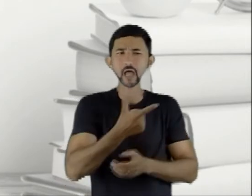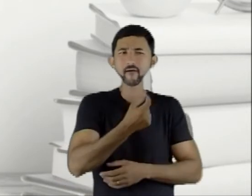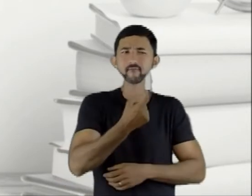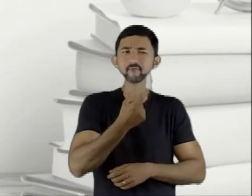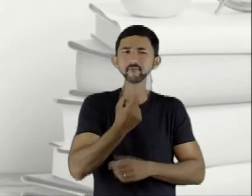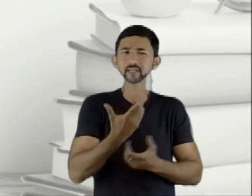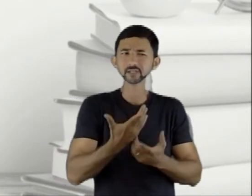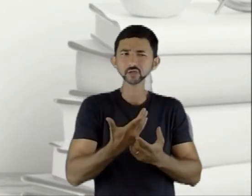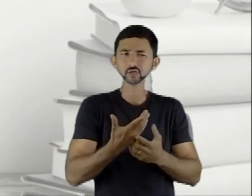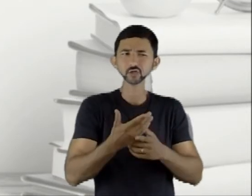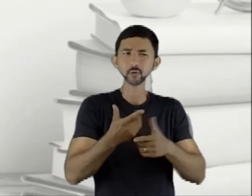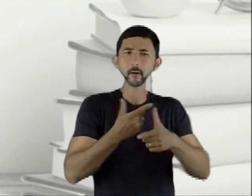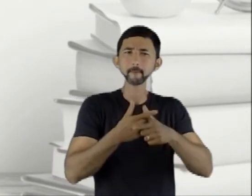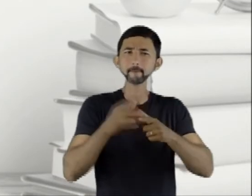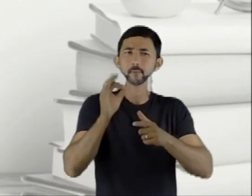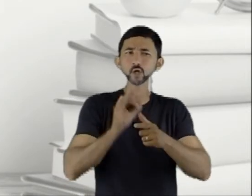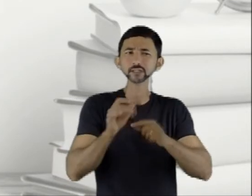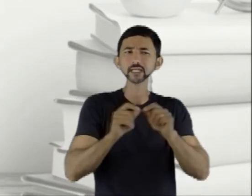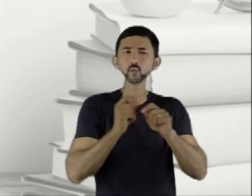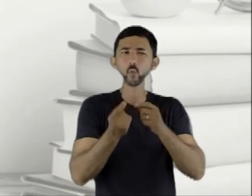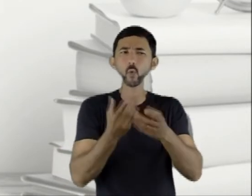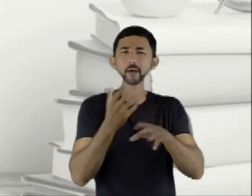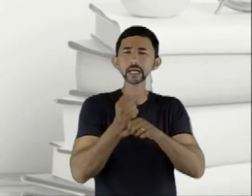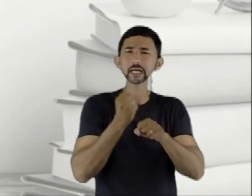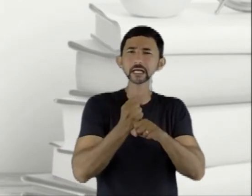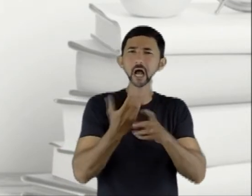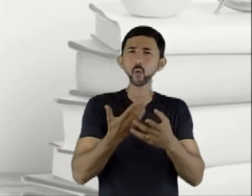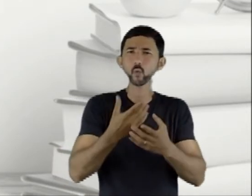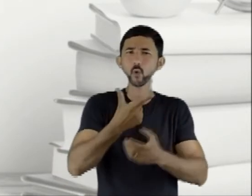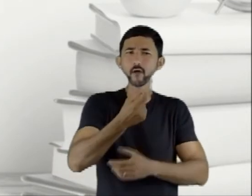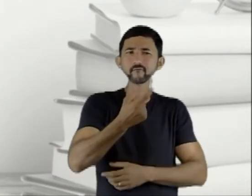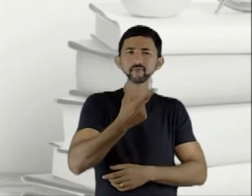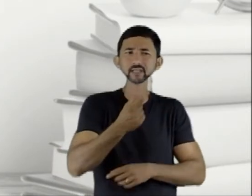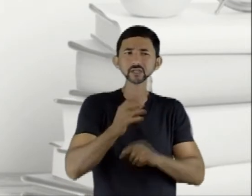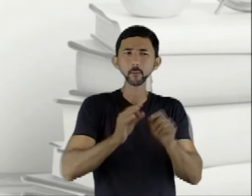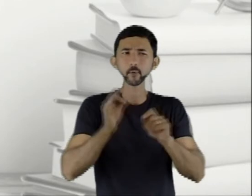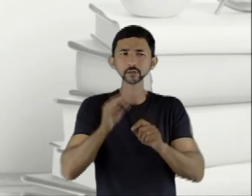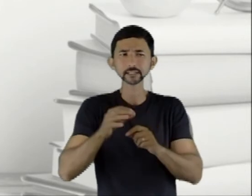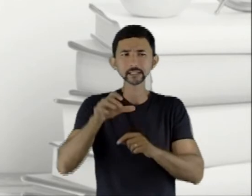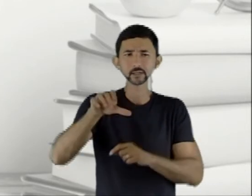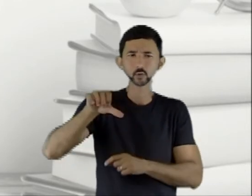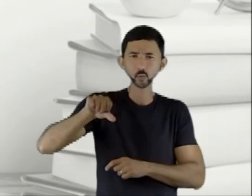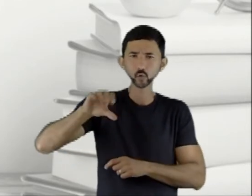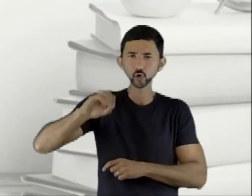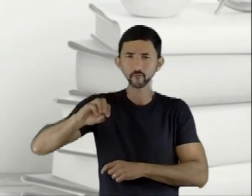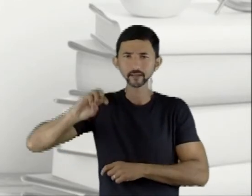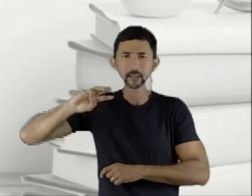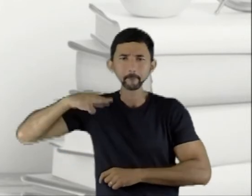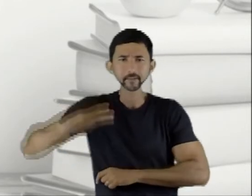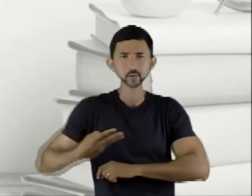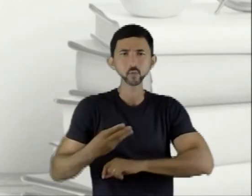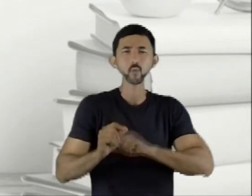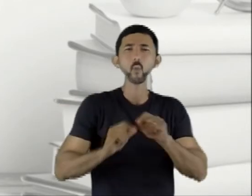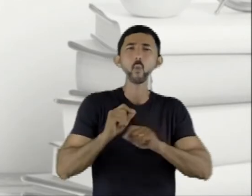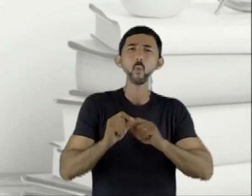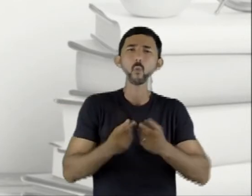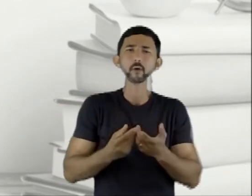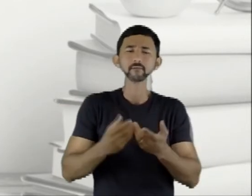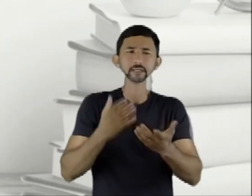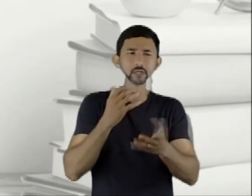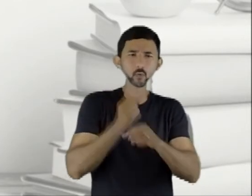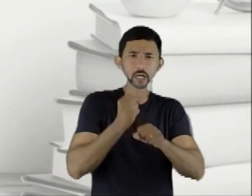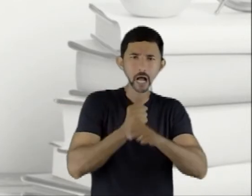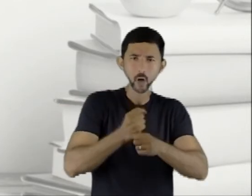de 90 milhões. Certo? Como é que se calcula 20% de 90 milhões? Faça o cálculo aí no papel, no seu caderno, que